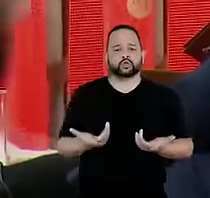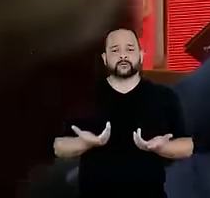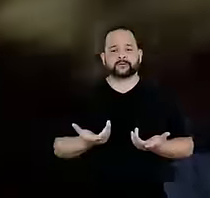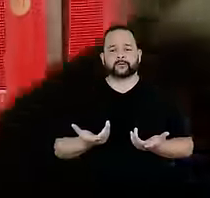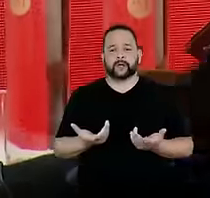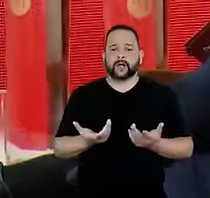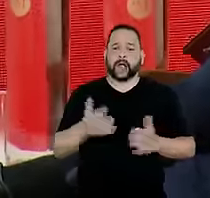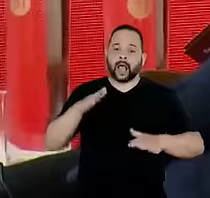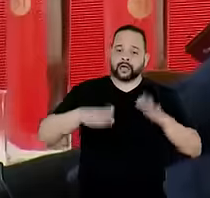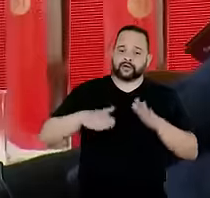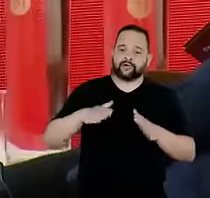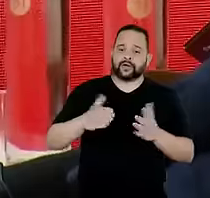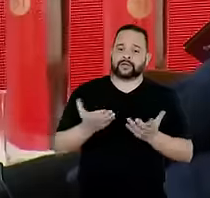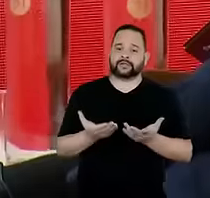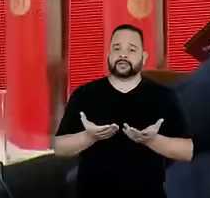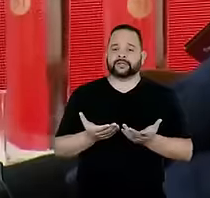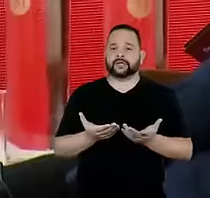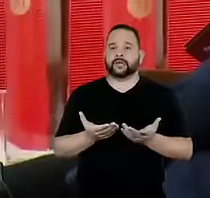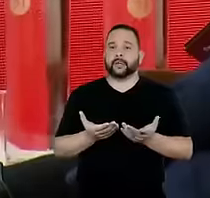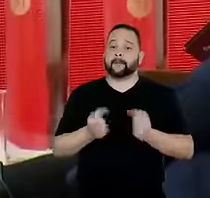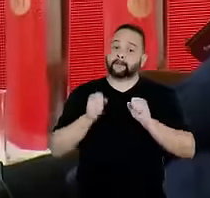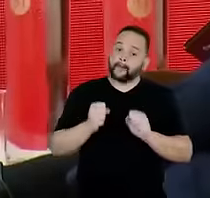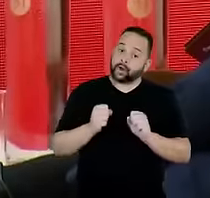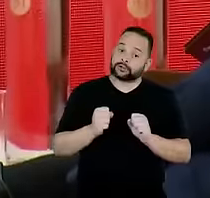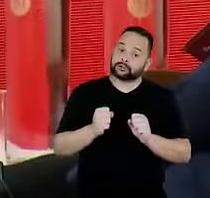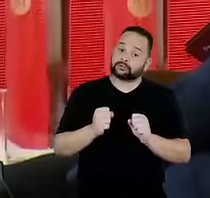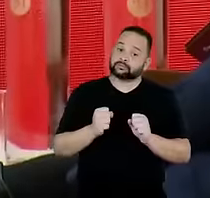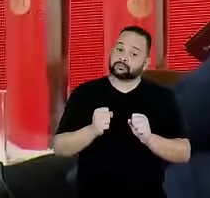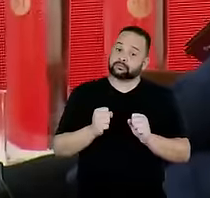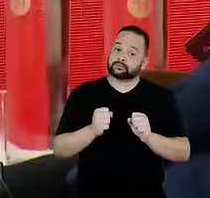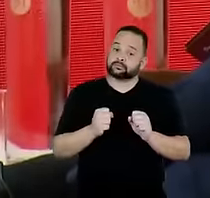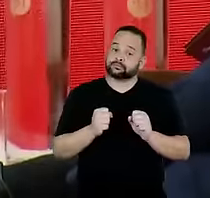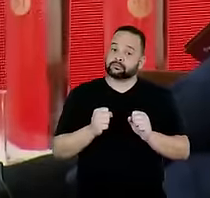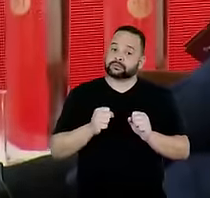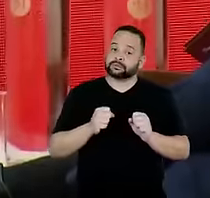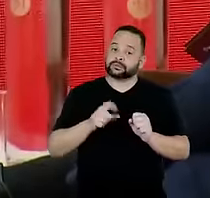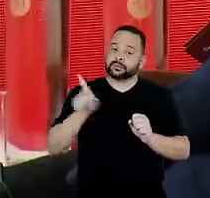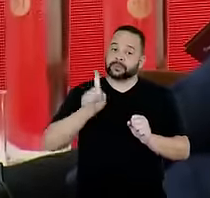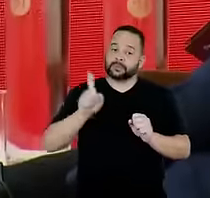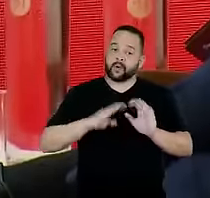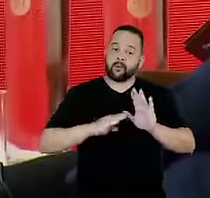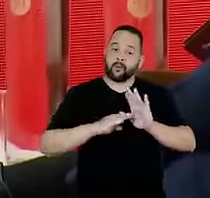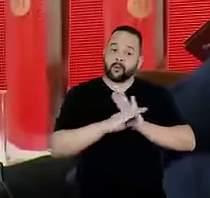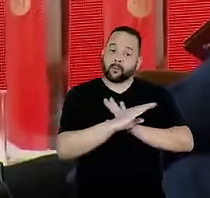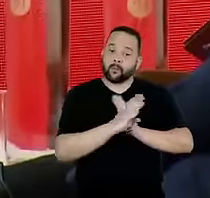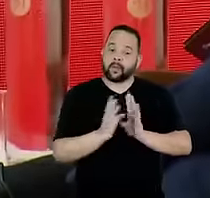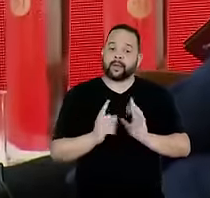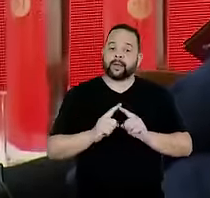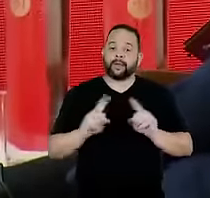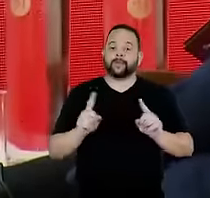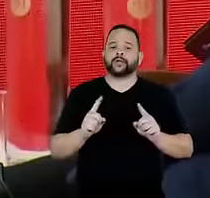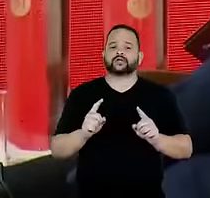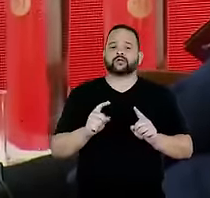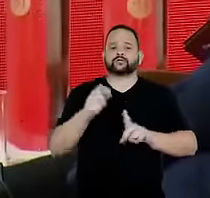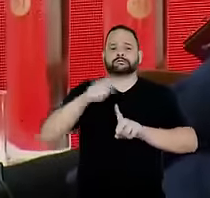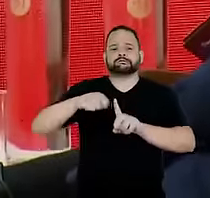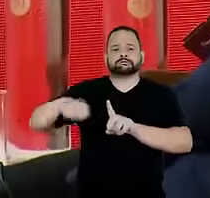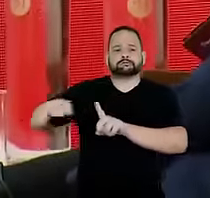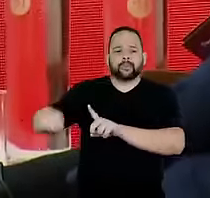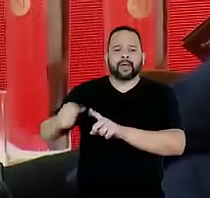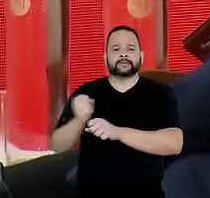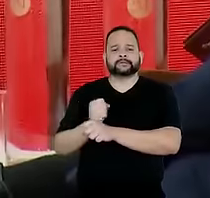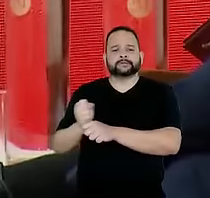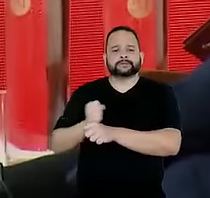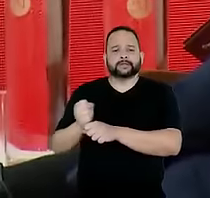mas por quanto tempo eles vão ficar eh eh eh Por quanto tempo eles vão ficar altos E qual vai ser o formato da curva né porque aí tem dois